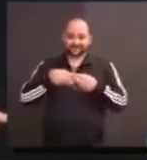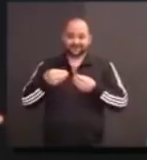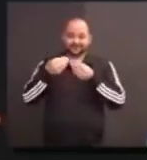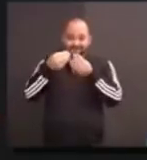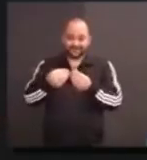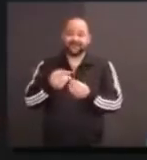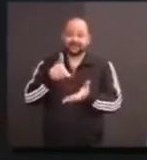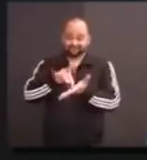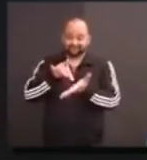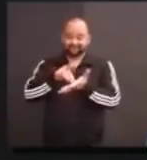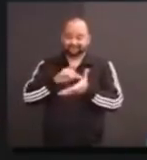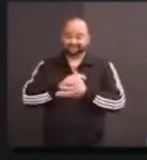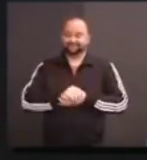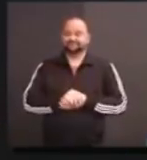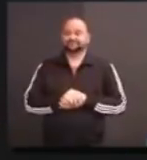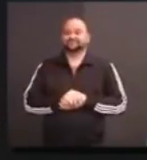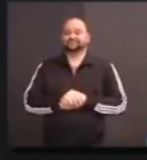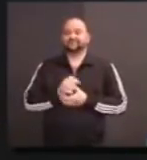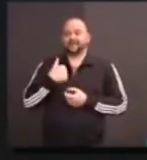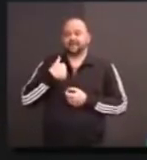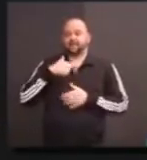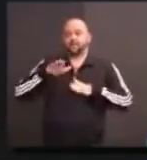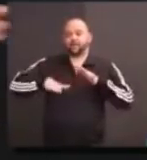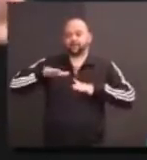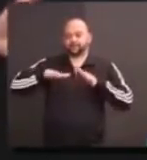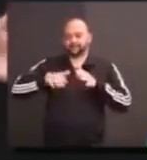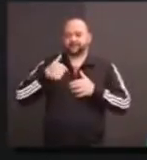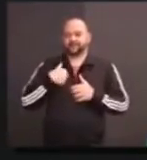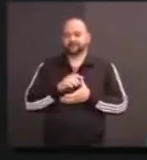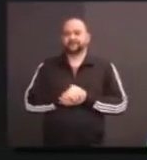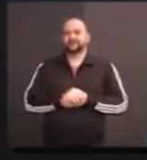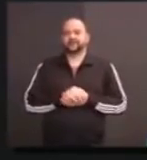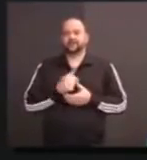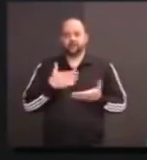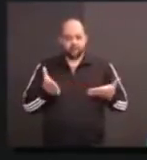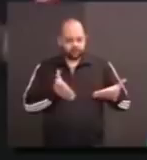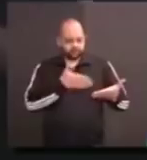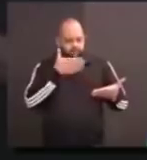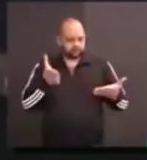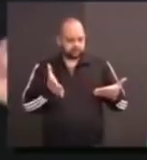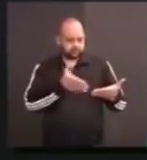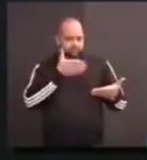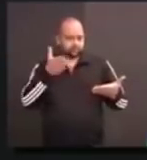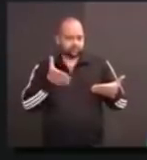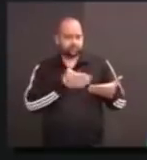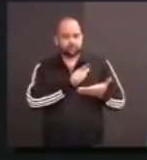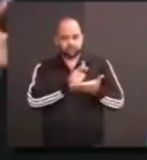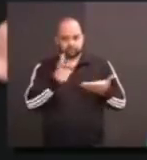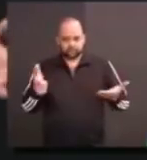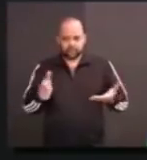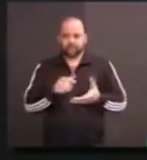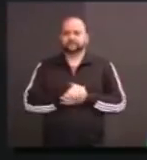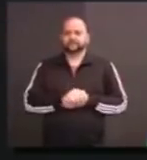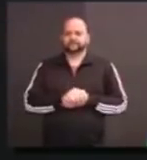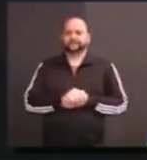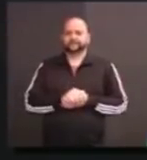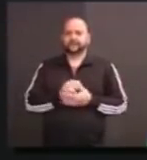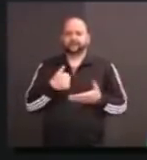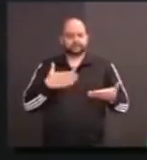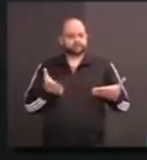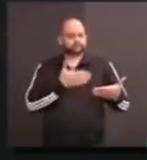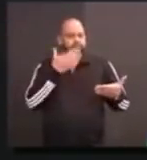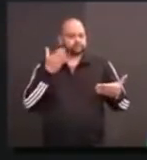Verdade. Eu, às vezes, recebo vários jornais, vários números, fico